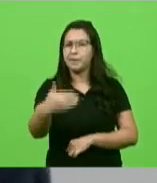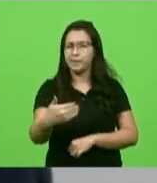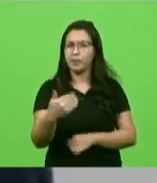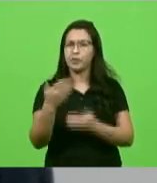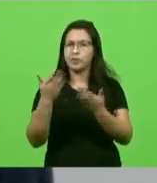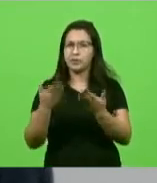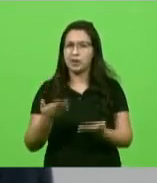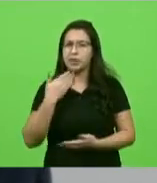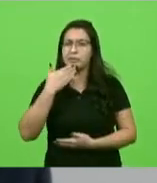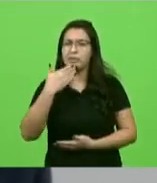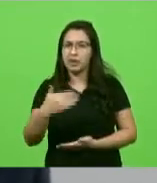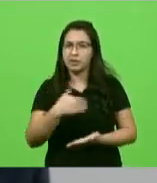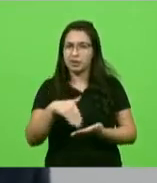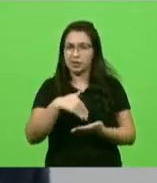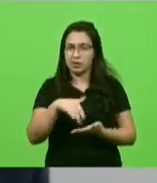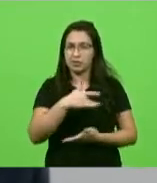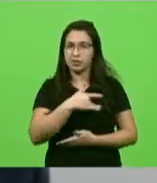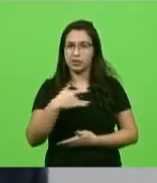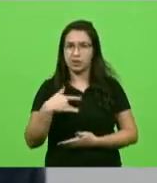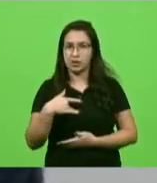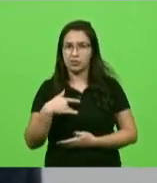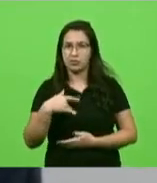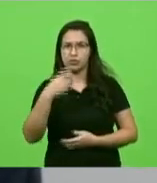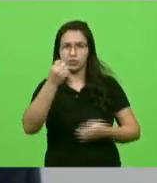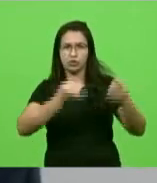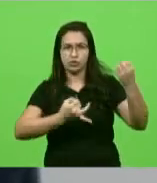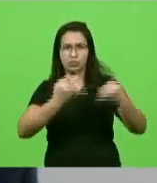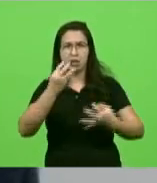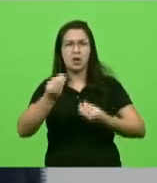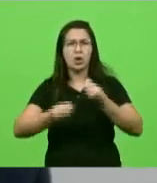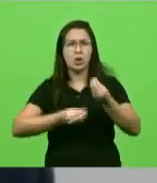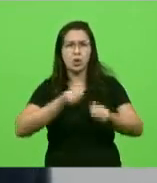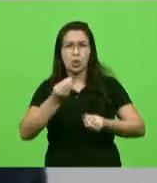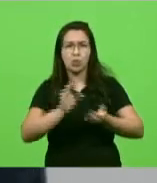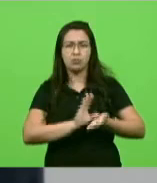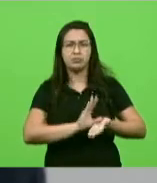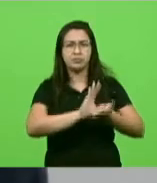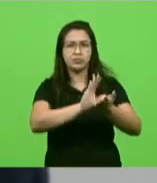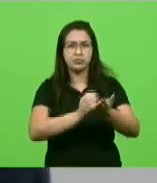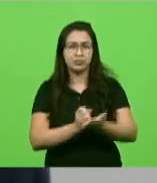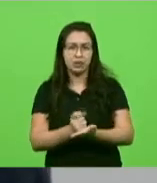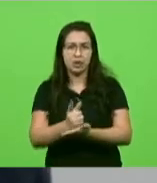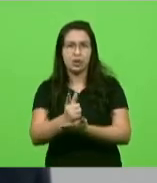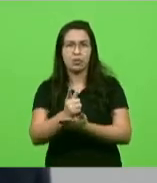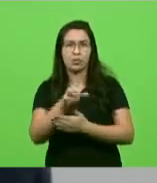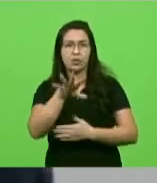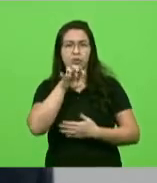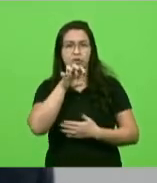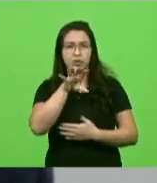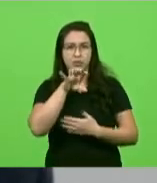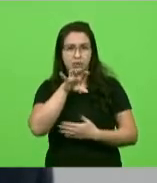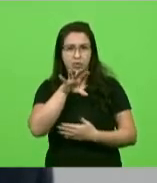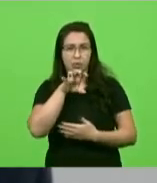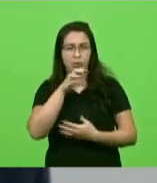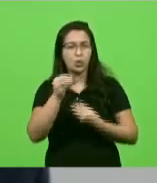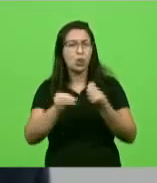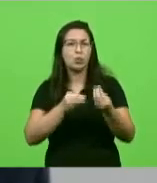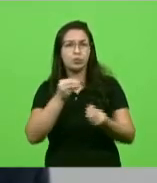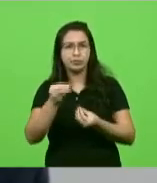Saúde para que falasse a respeito dos valores aplicados no mercado quanto à aquisição de respiradores,